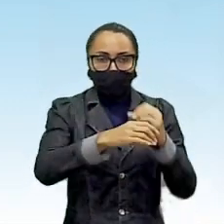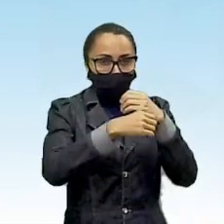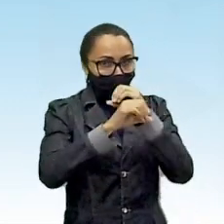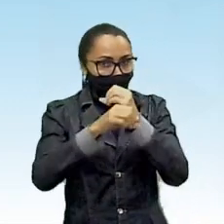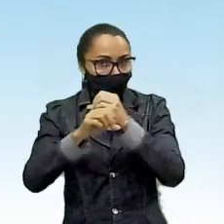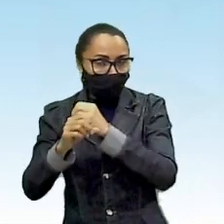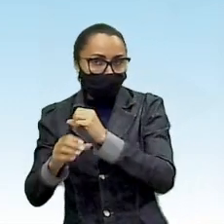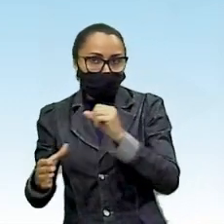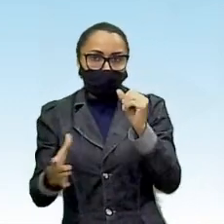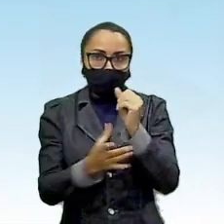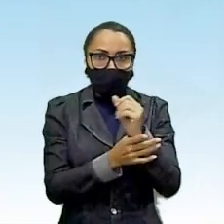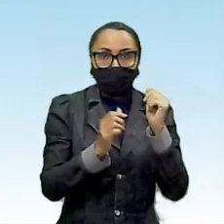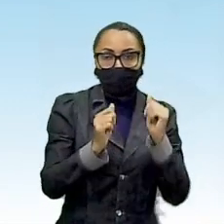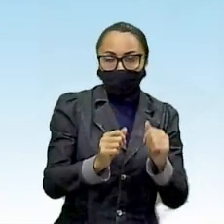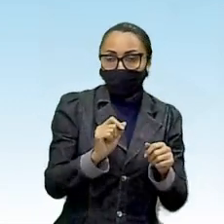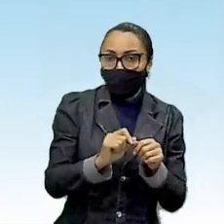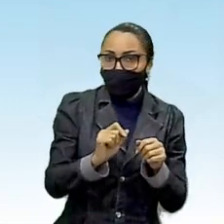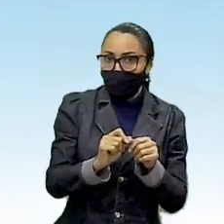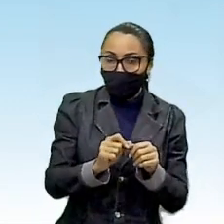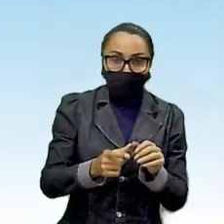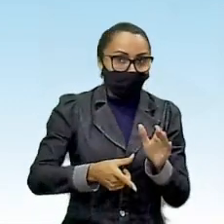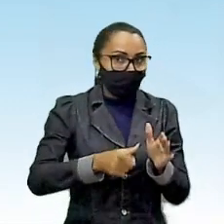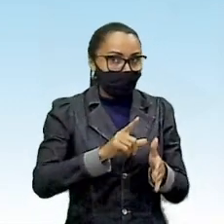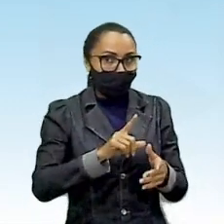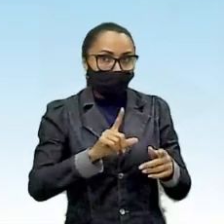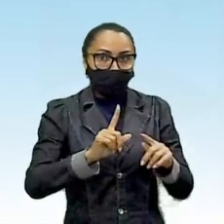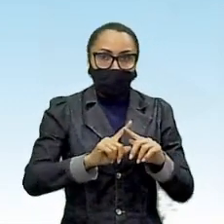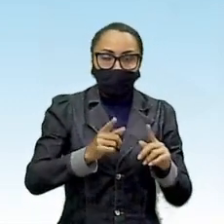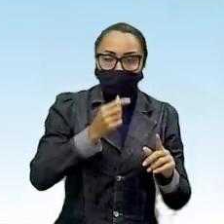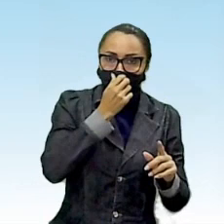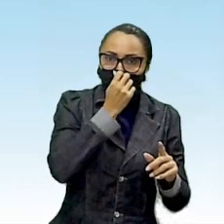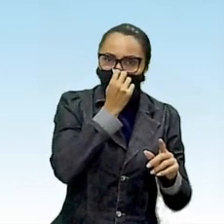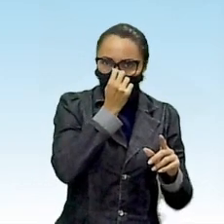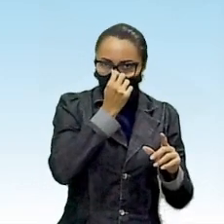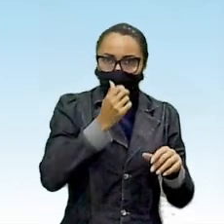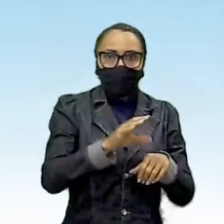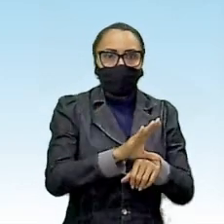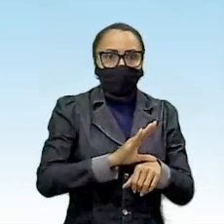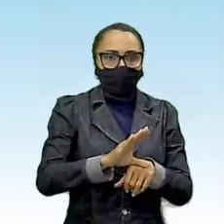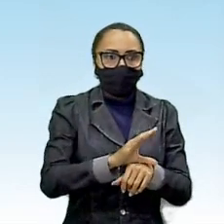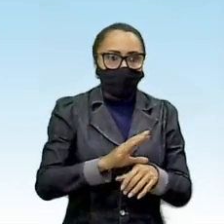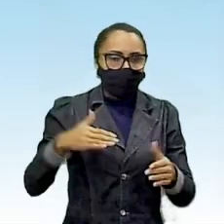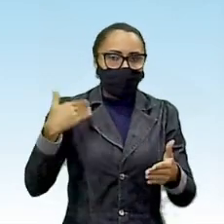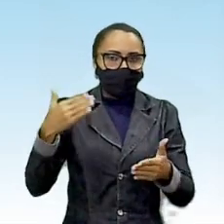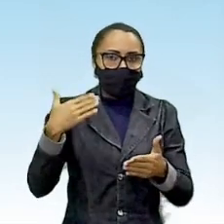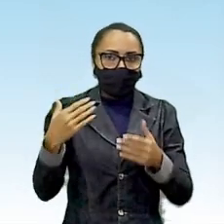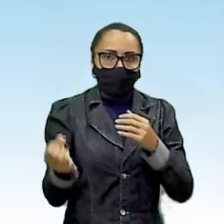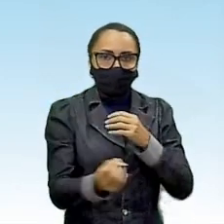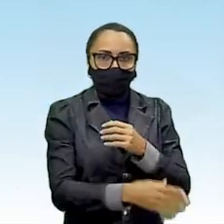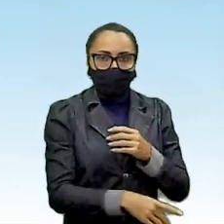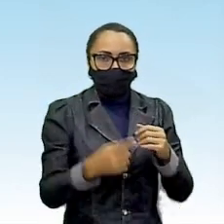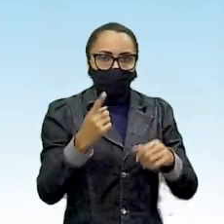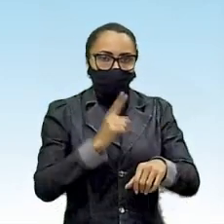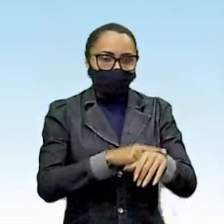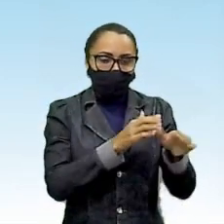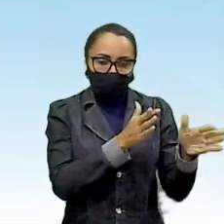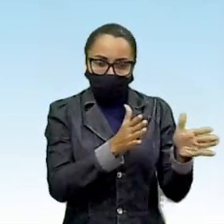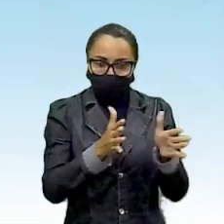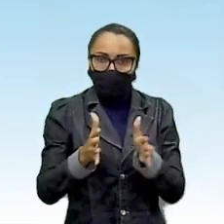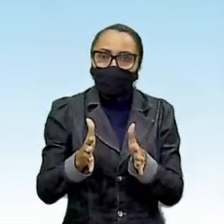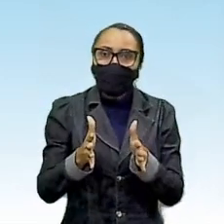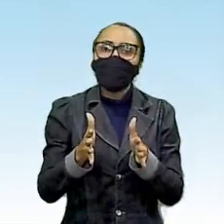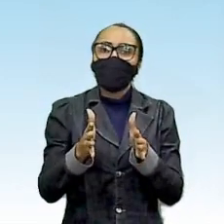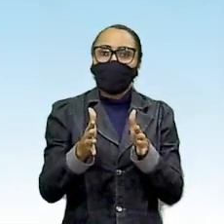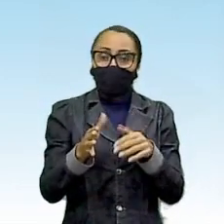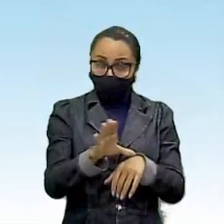segurança que podia fazer, e também o curso de atualização com novos prazos. Então, aquele curso de